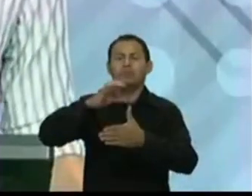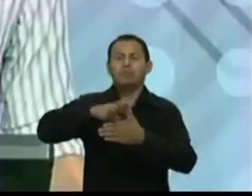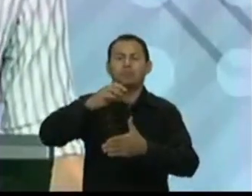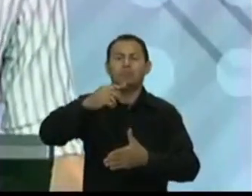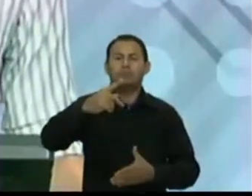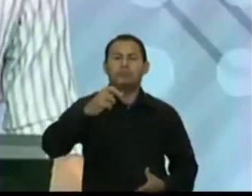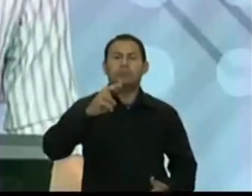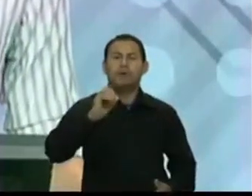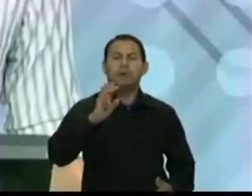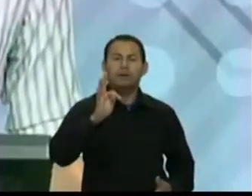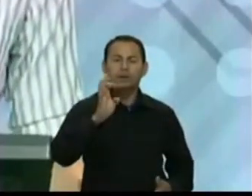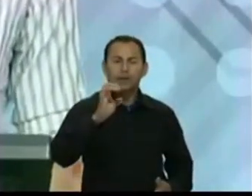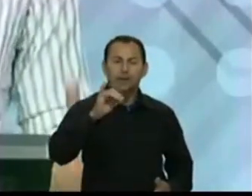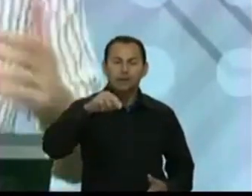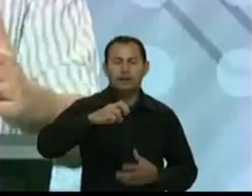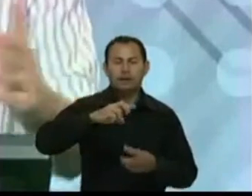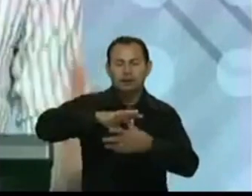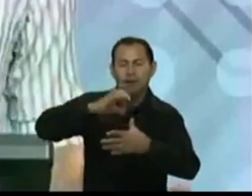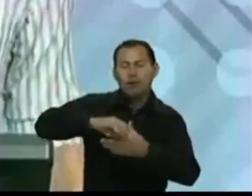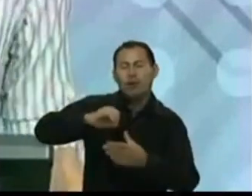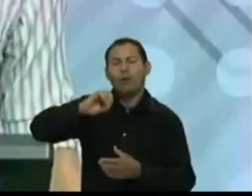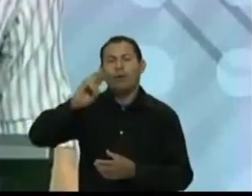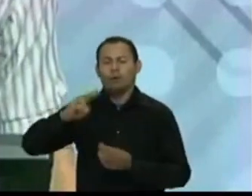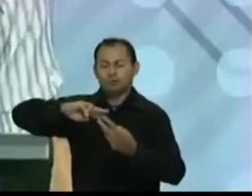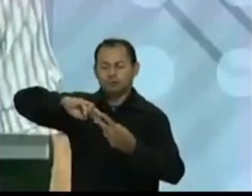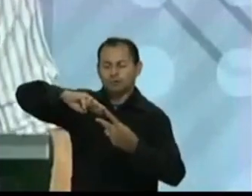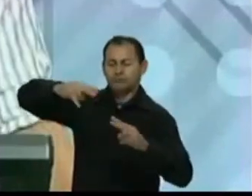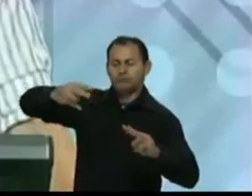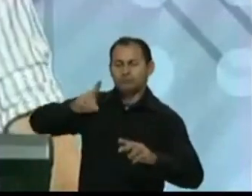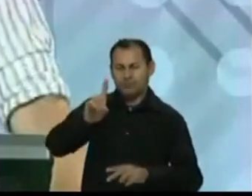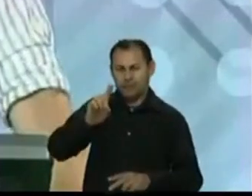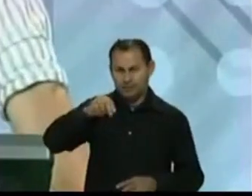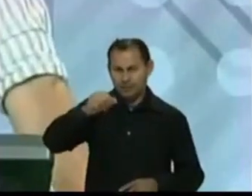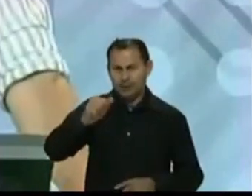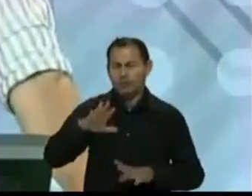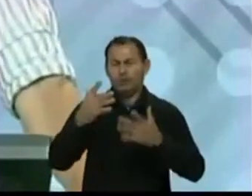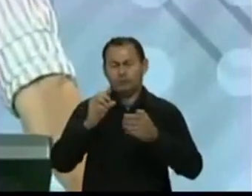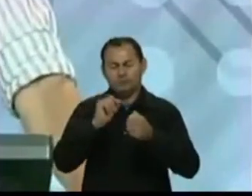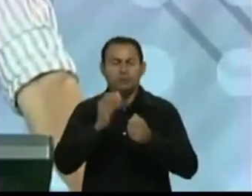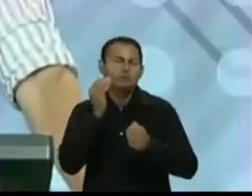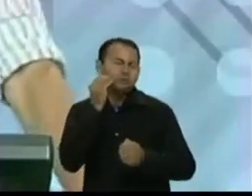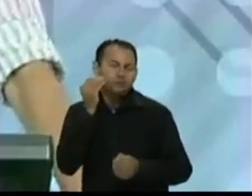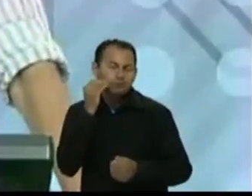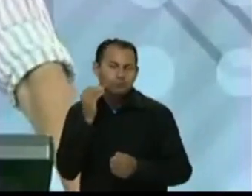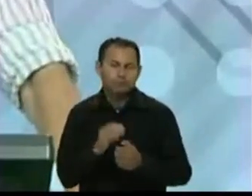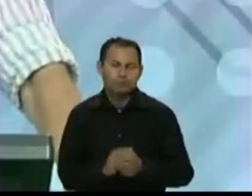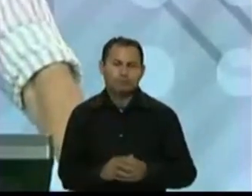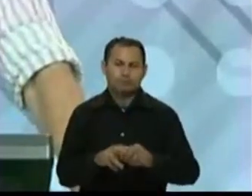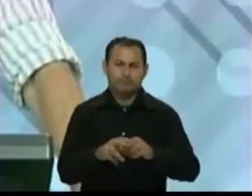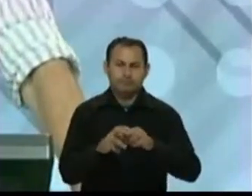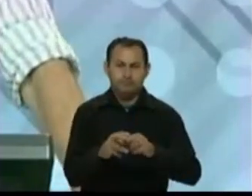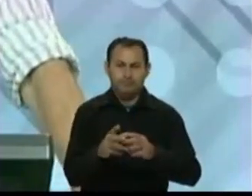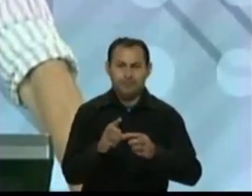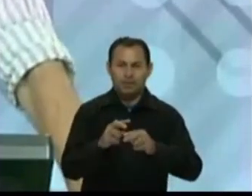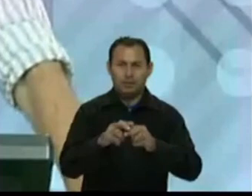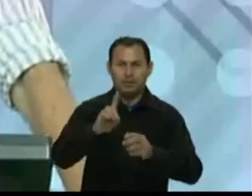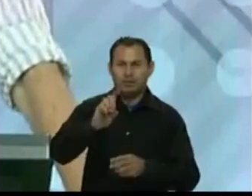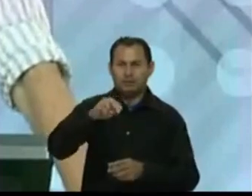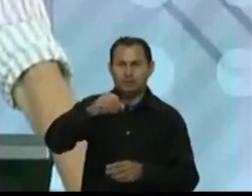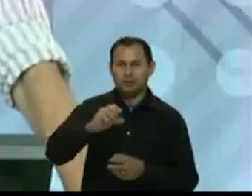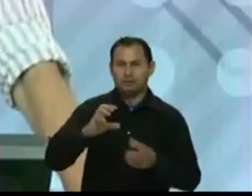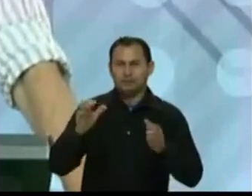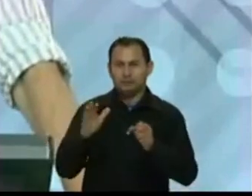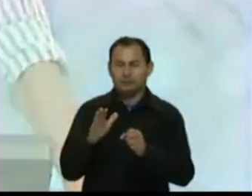ou DNA? E aí foi feito esse novo experimento de Hershey e Chase sobre o DNA